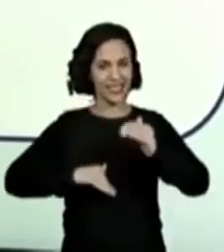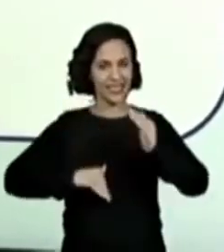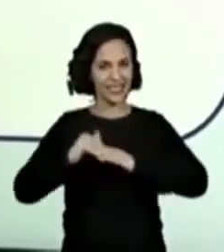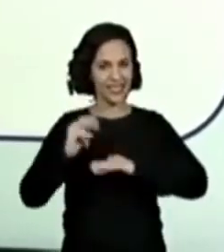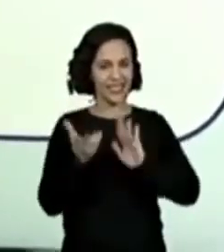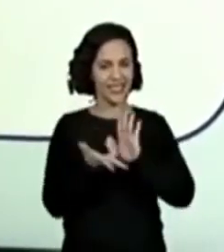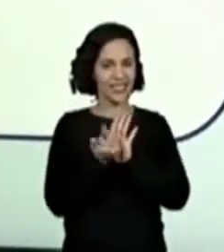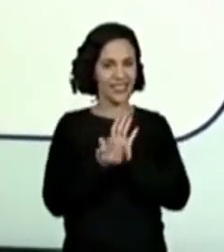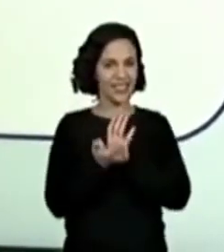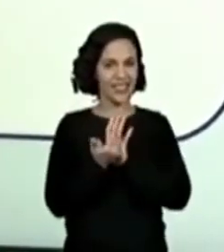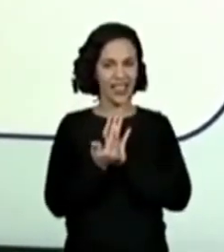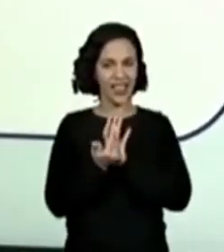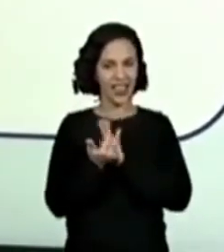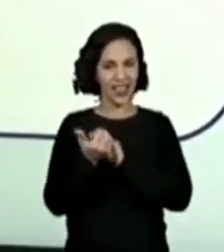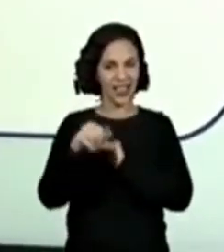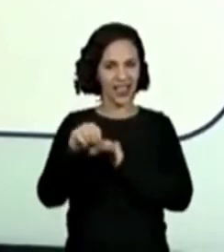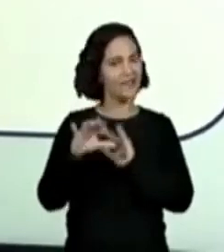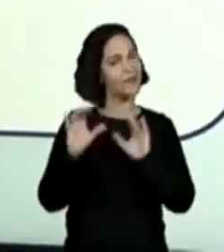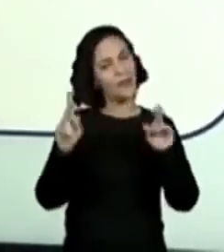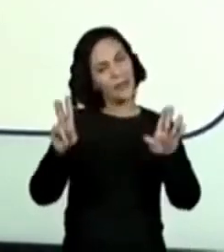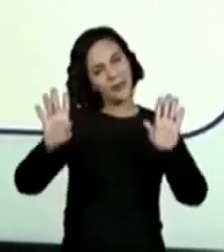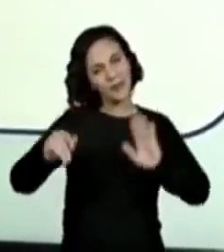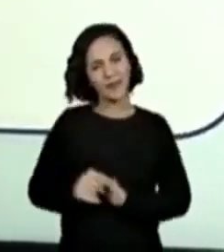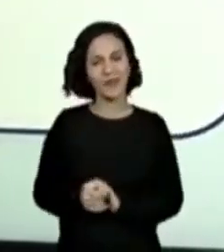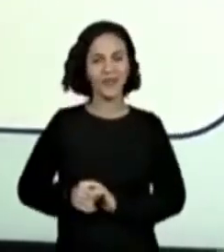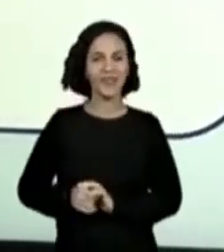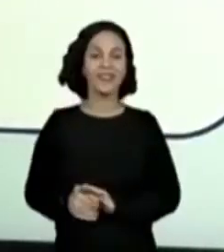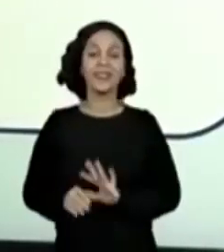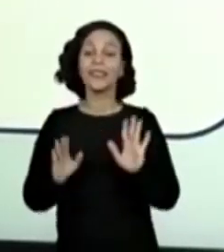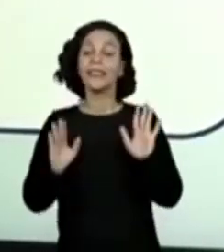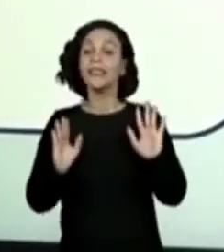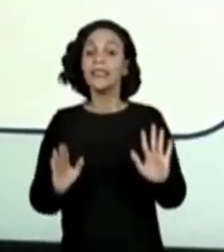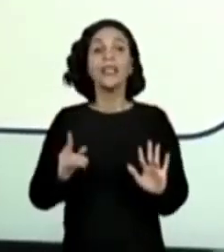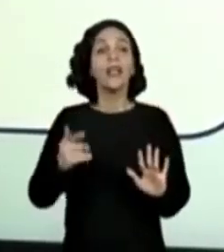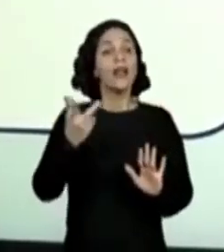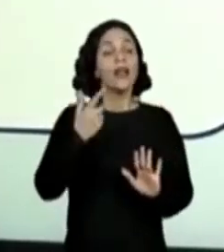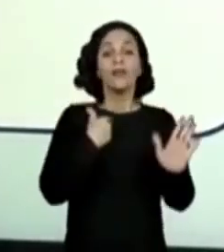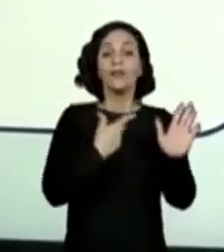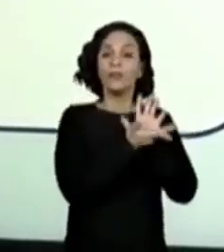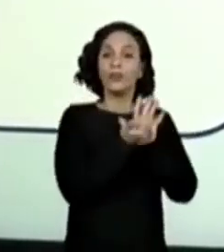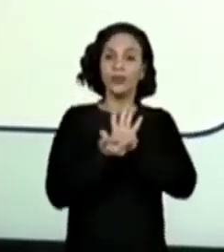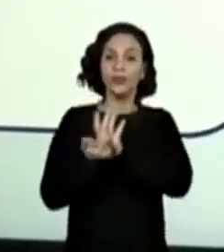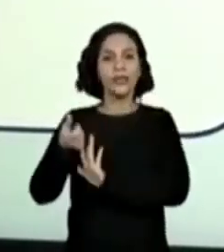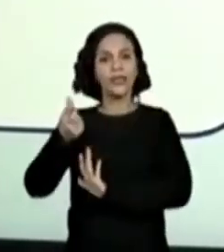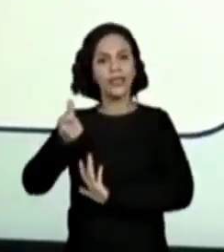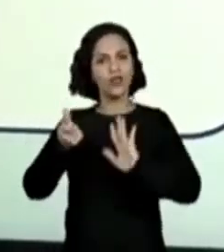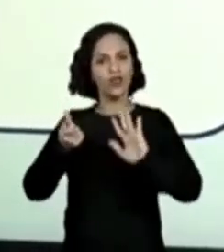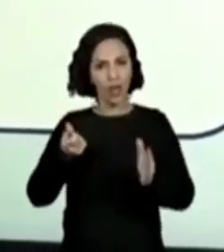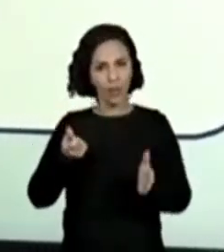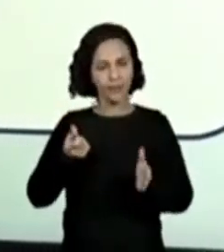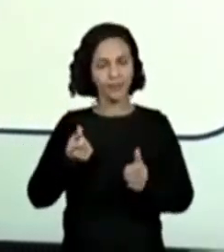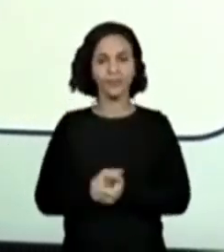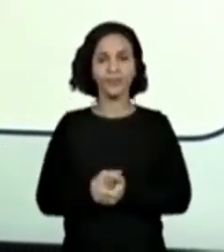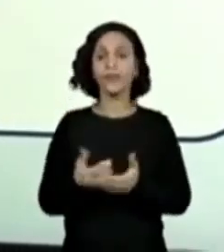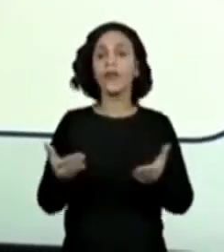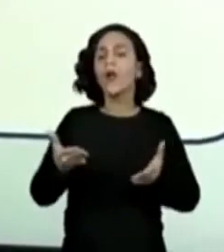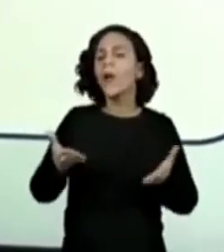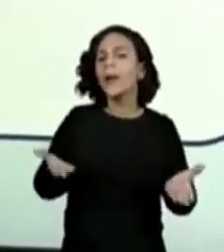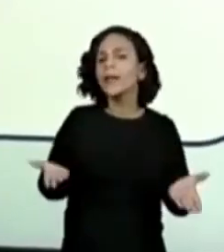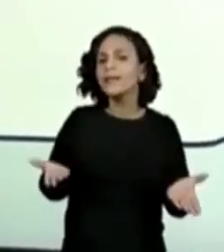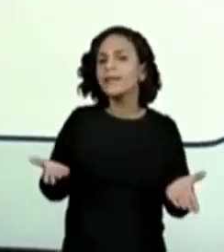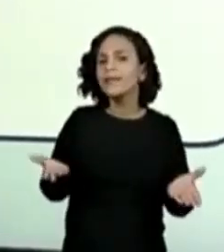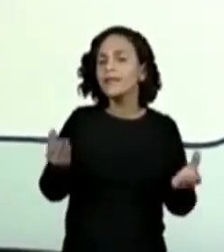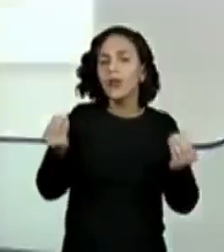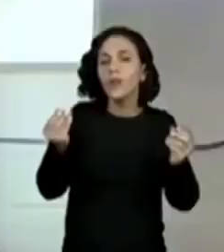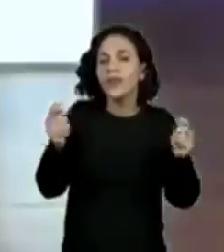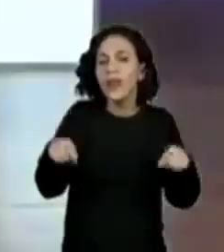com retângulos. Mas tudo bem. Desenhei aí as 6 embalagens. E aí, o que, que eu posso fazer nessa